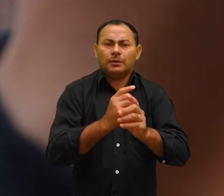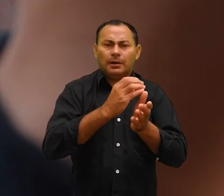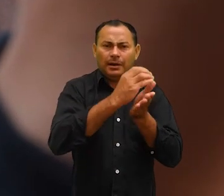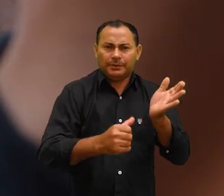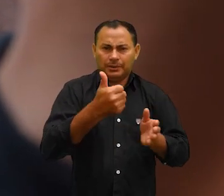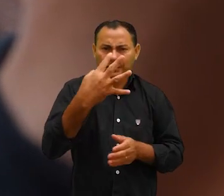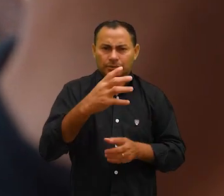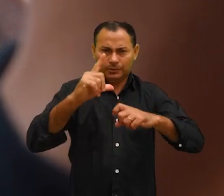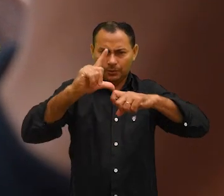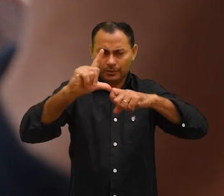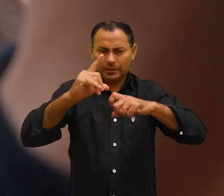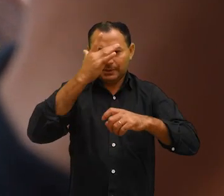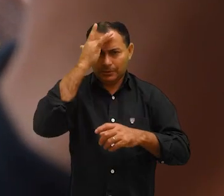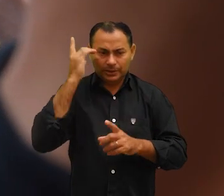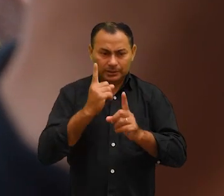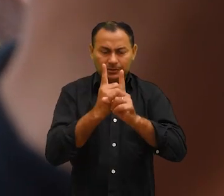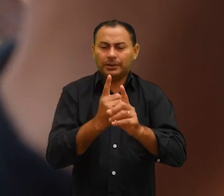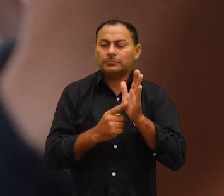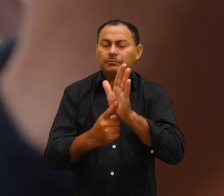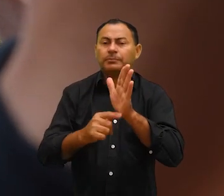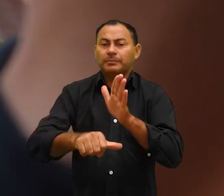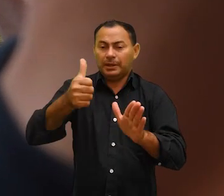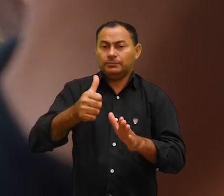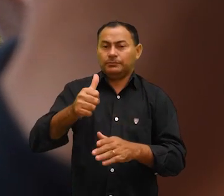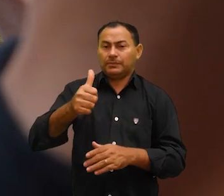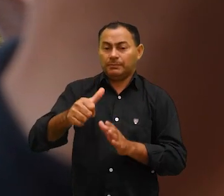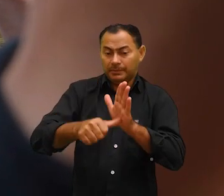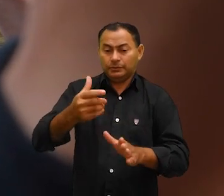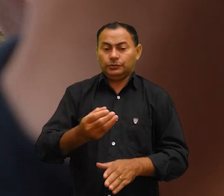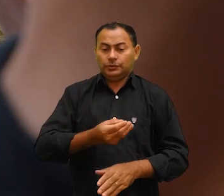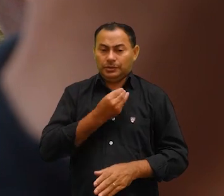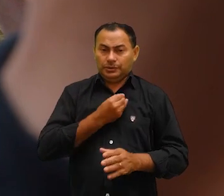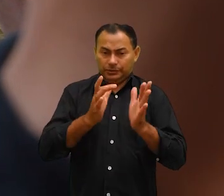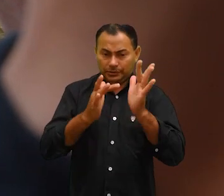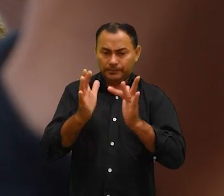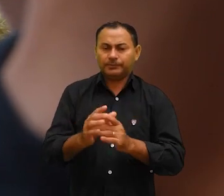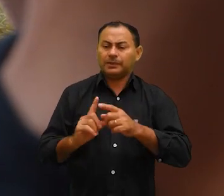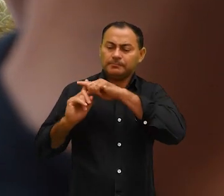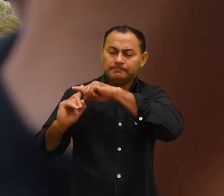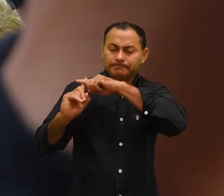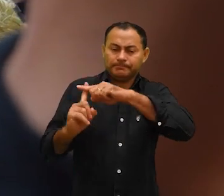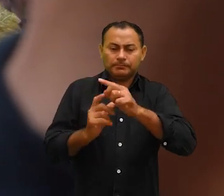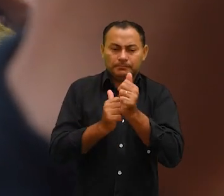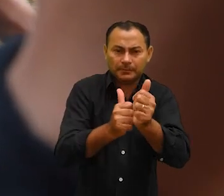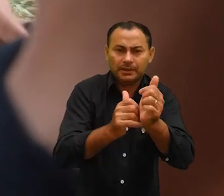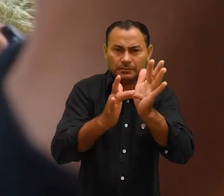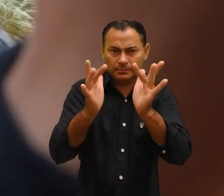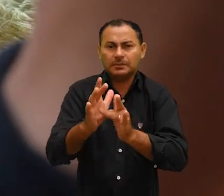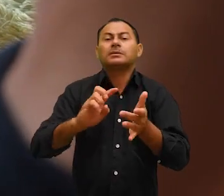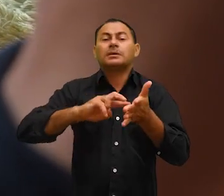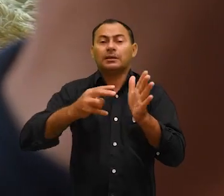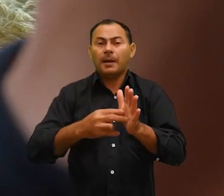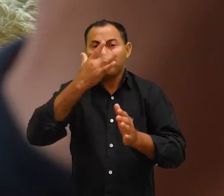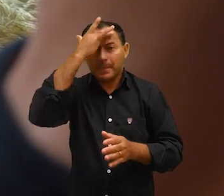Lucas, um discípulo era alguém disposto a colocar Jesus em primeiro lugar em sua vida, a carregar sua cruz e seguir a Jesus. Quer